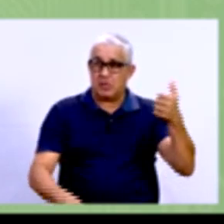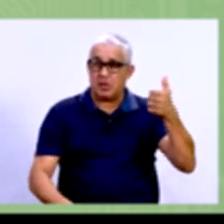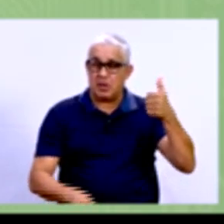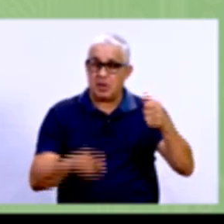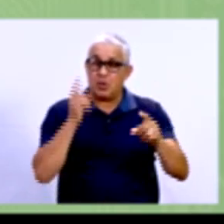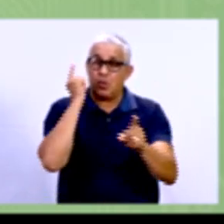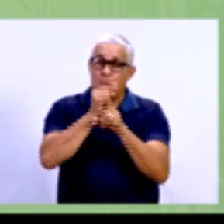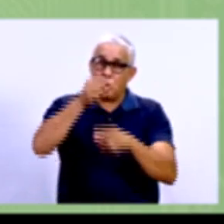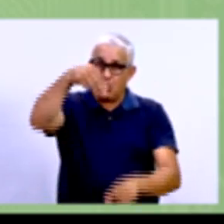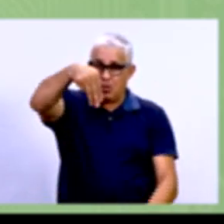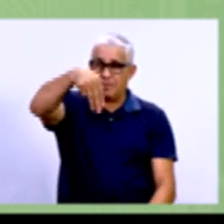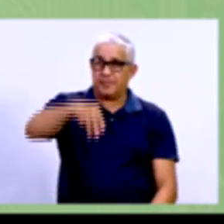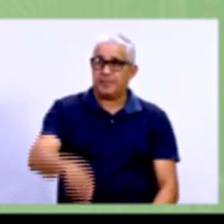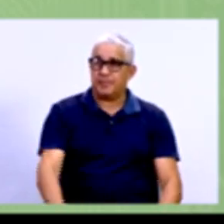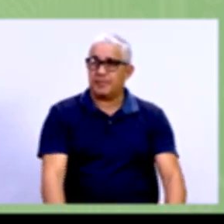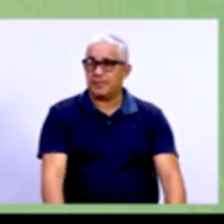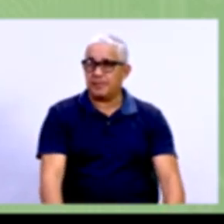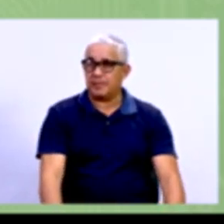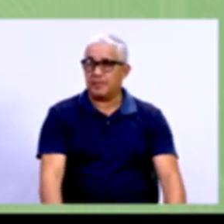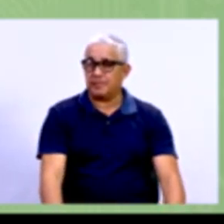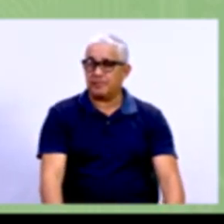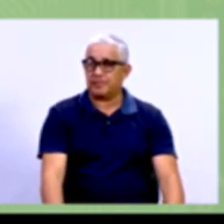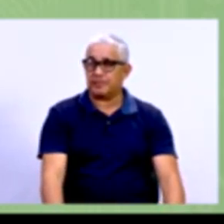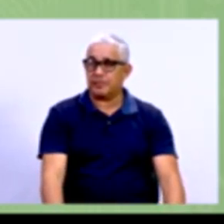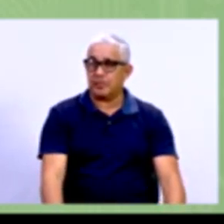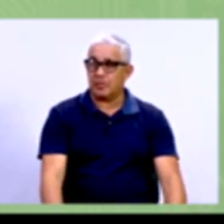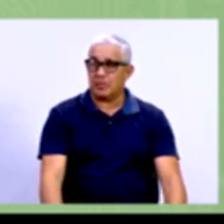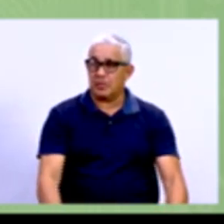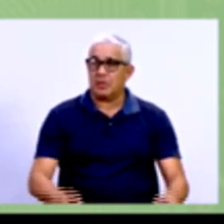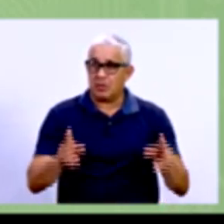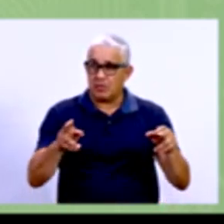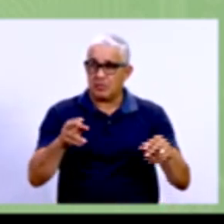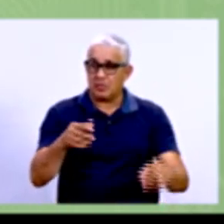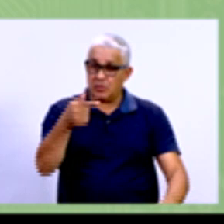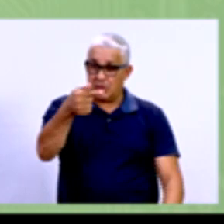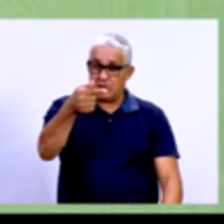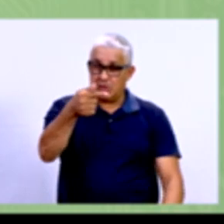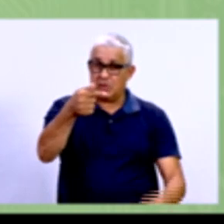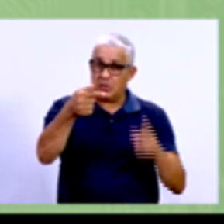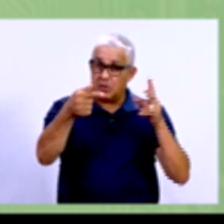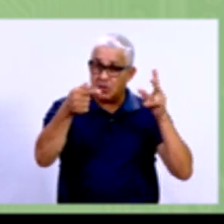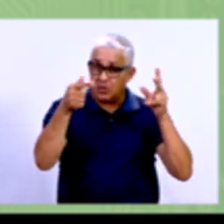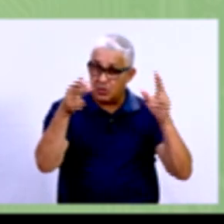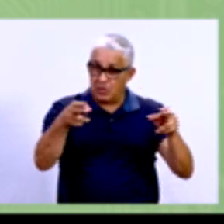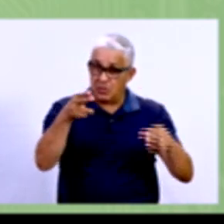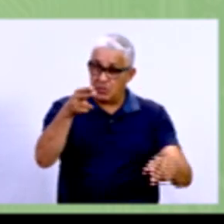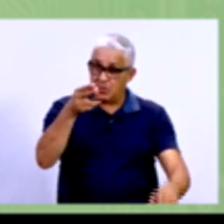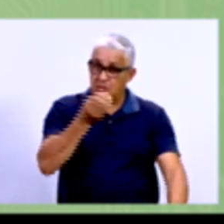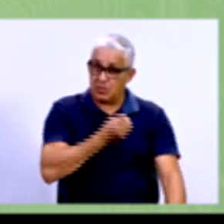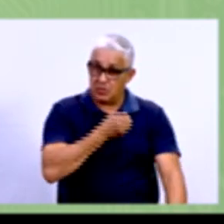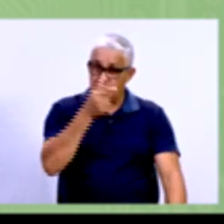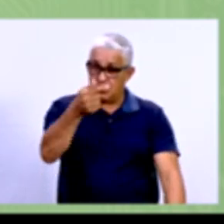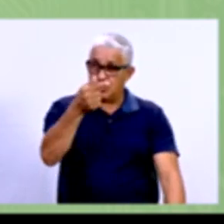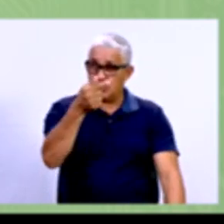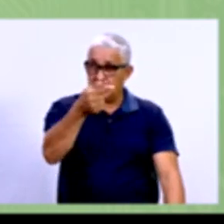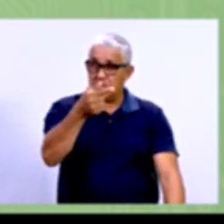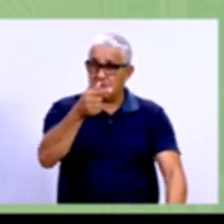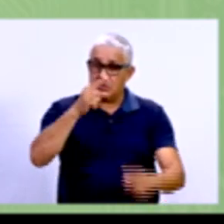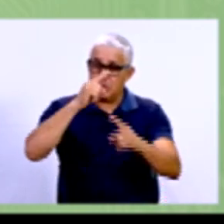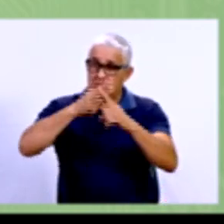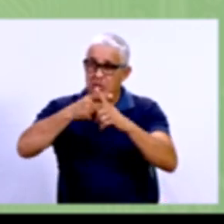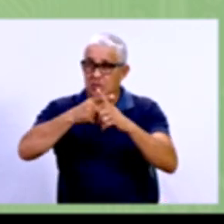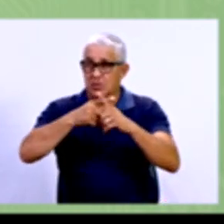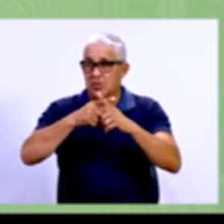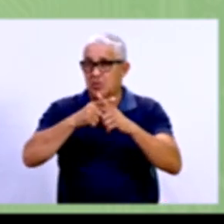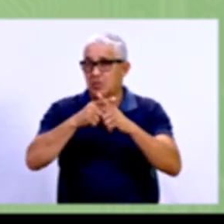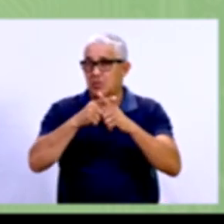encontrar o m, né? Então, m é igual a n, que o nosso n acabamos de ver que é 7, vezes total de